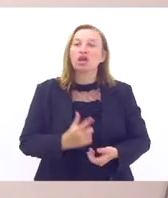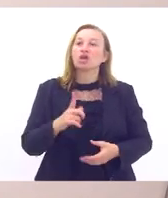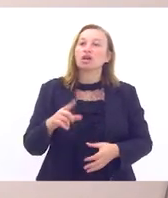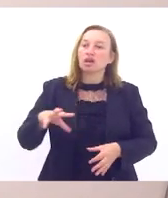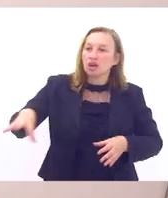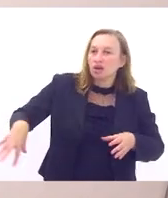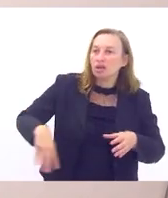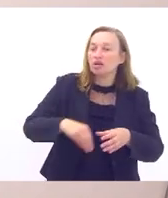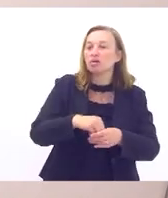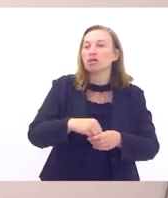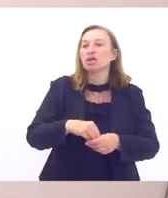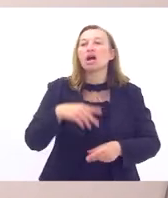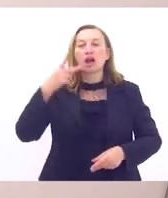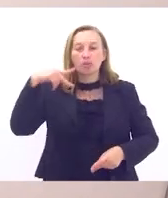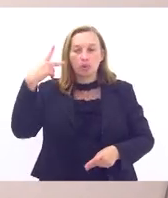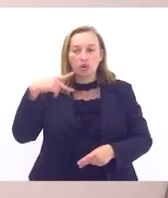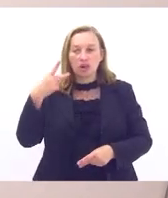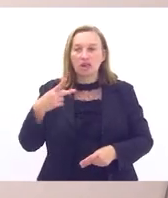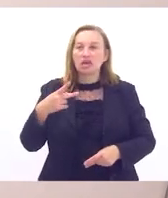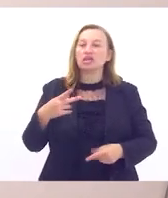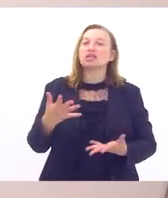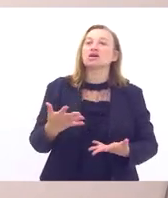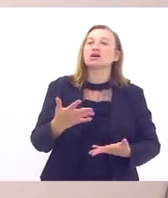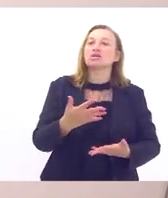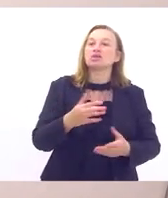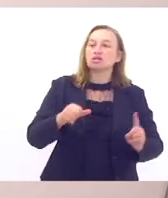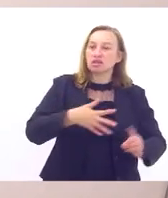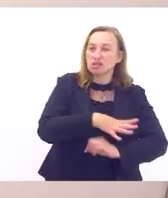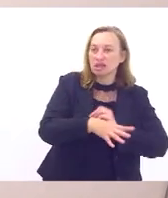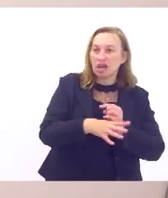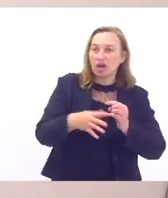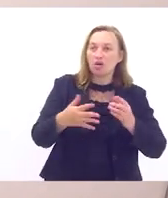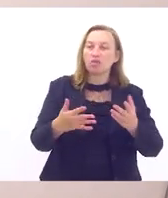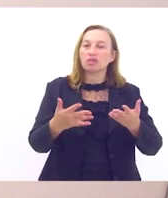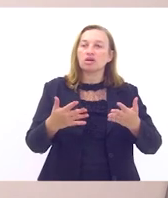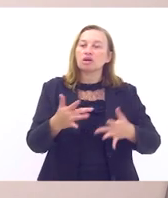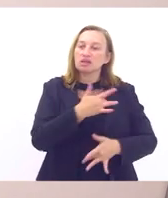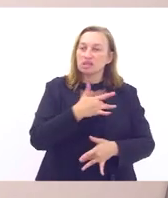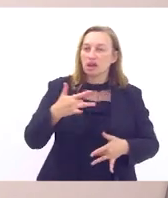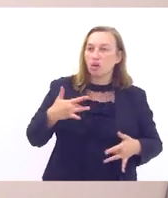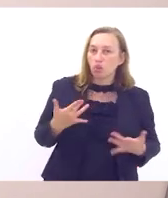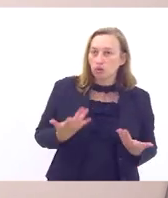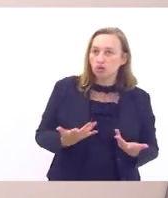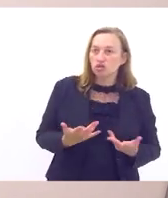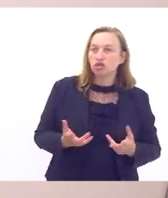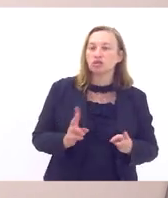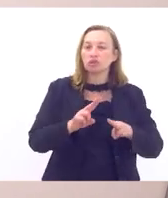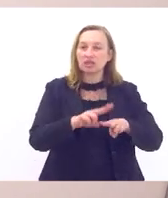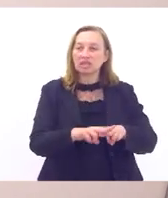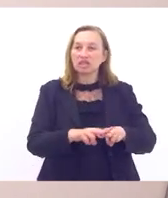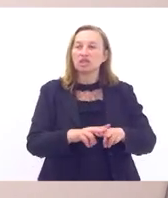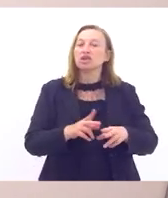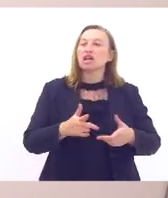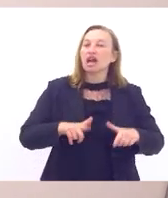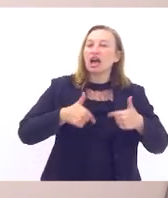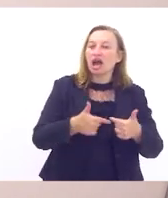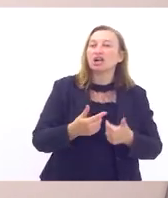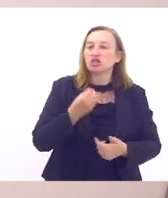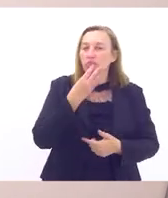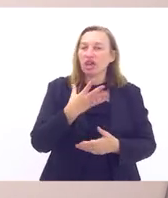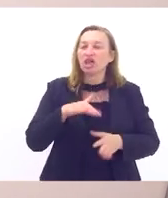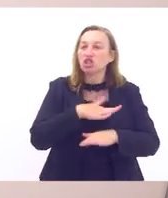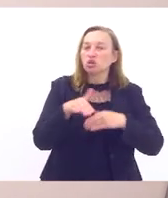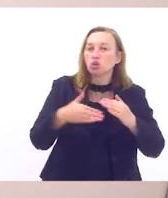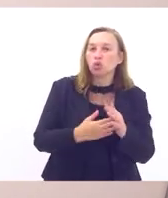implantou a Política Nacional de Atenção Integral à Saúde em Resende, funciona muito bem, e eu acho que a gente tem que brigar muito para que todos os presídios